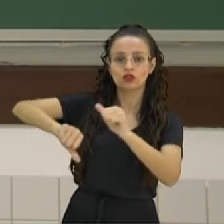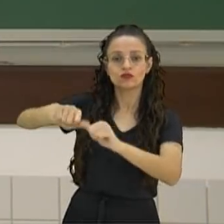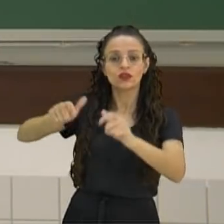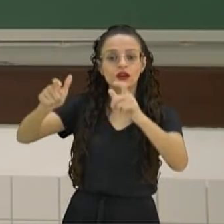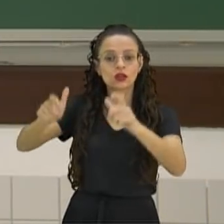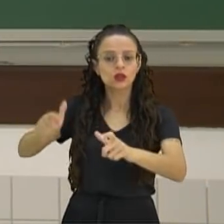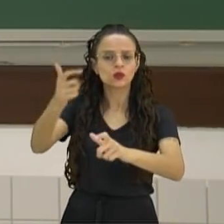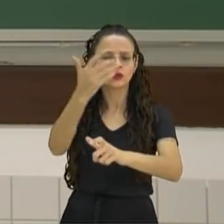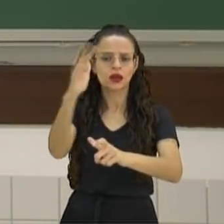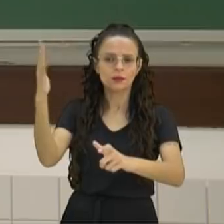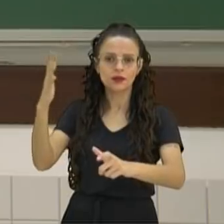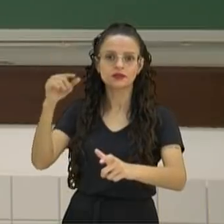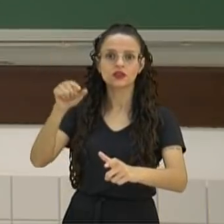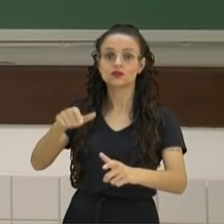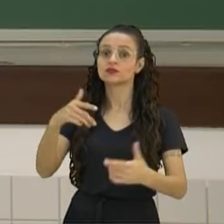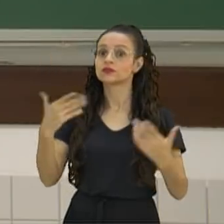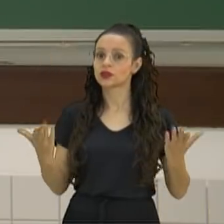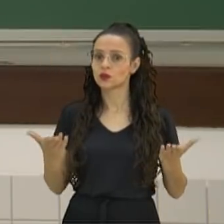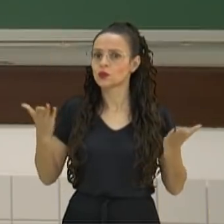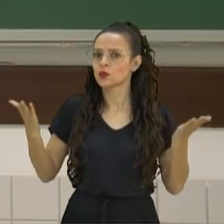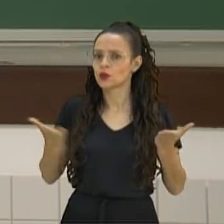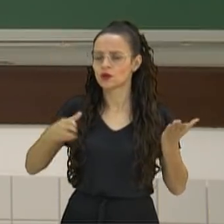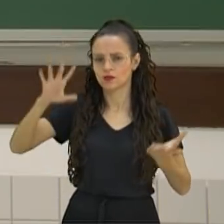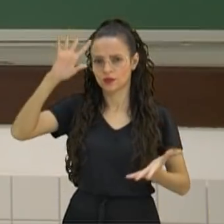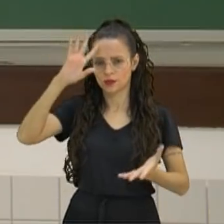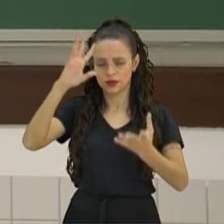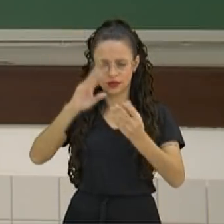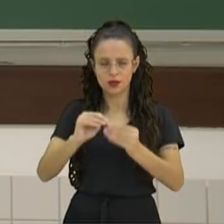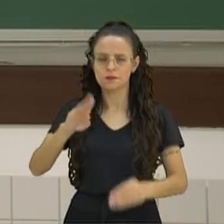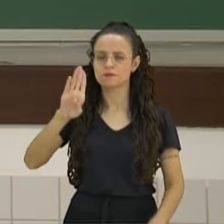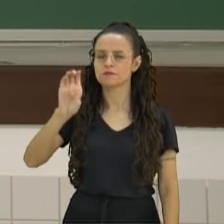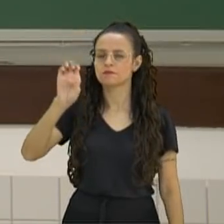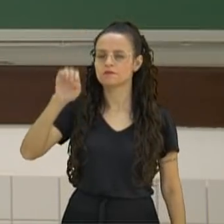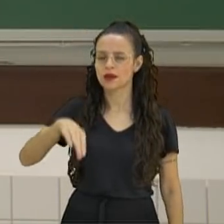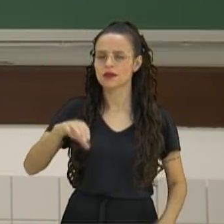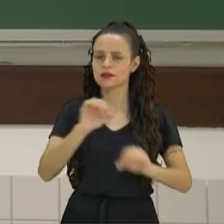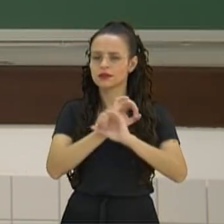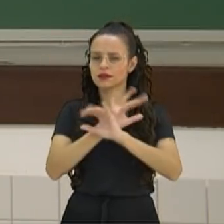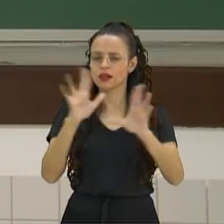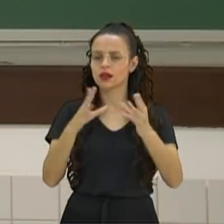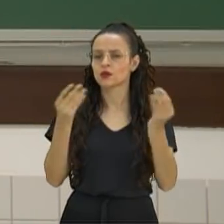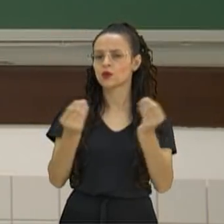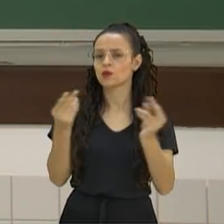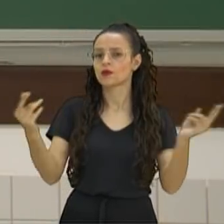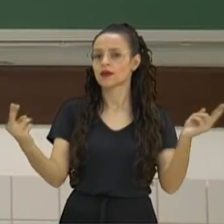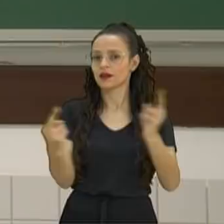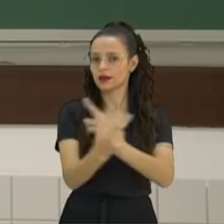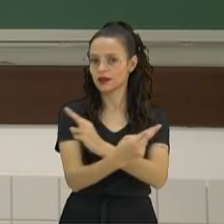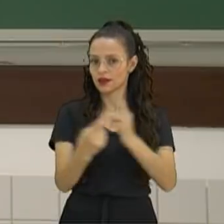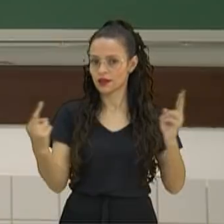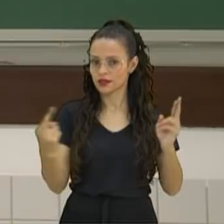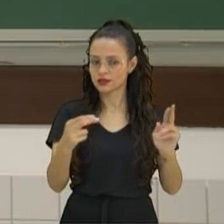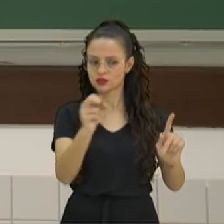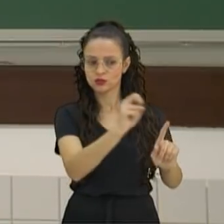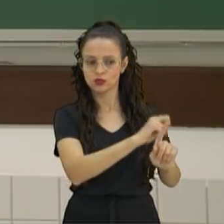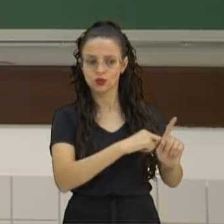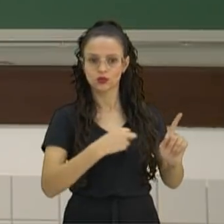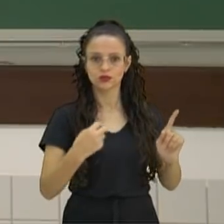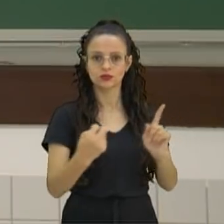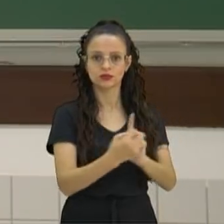paisagens, então a gente vai entender bem como tudo isso acontece, quais são as relações entre essa